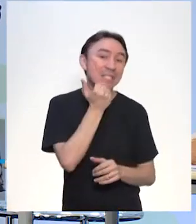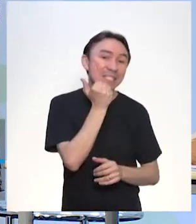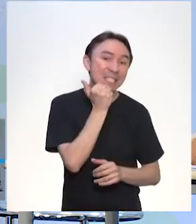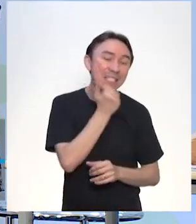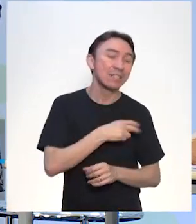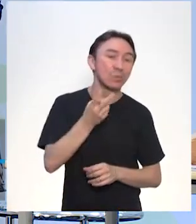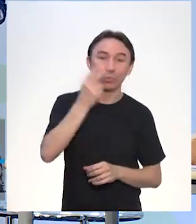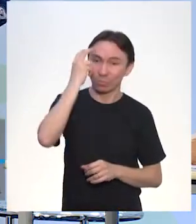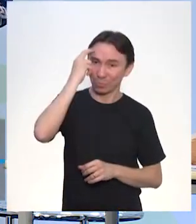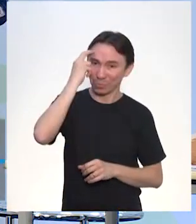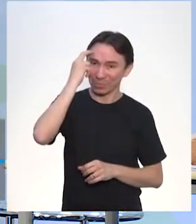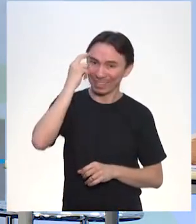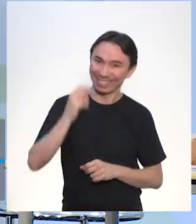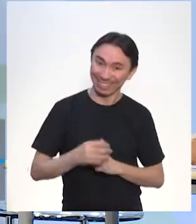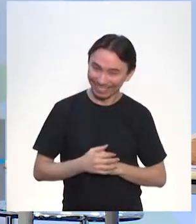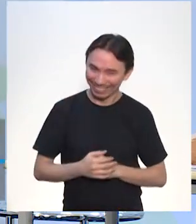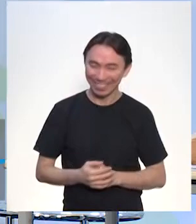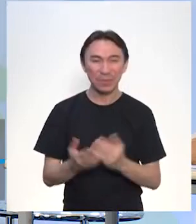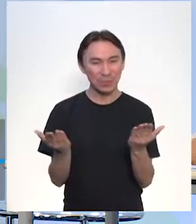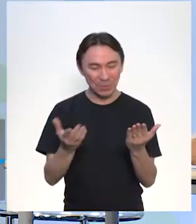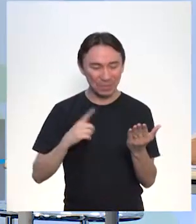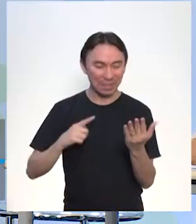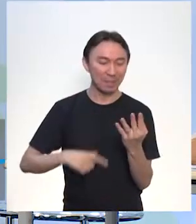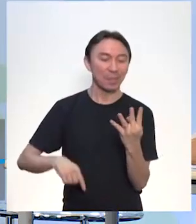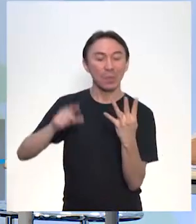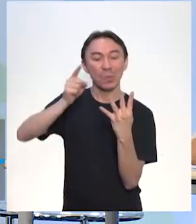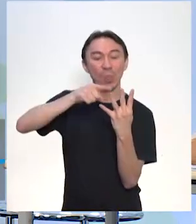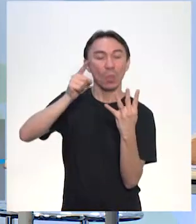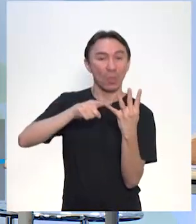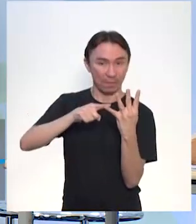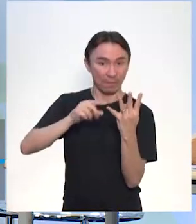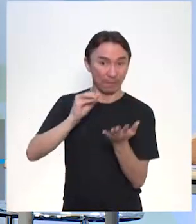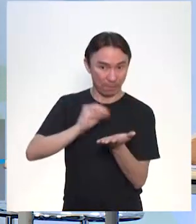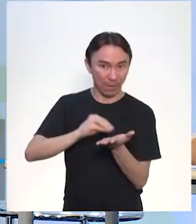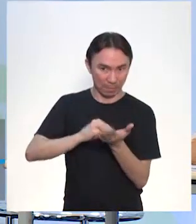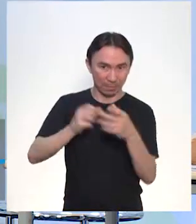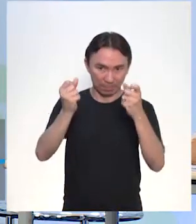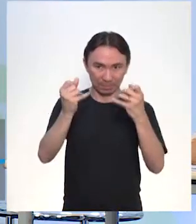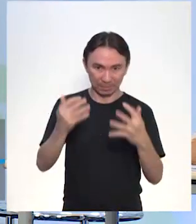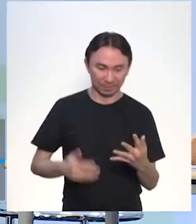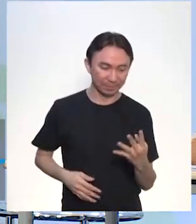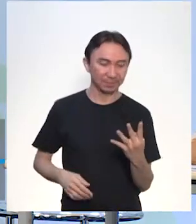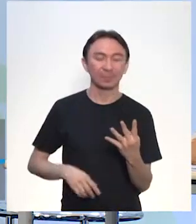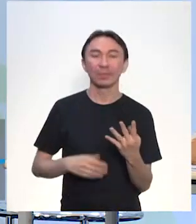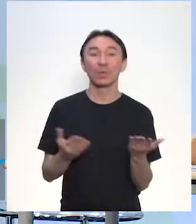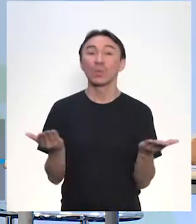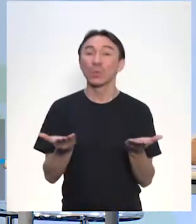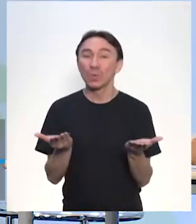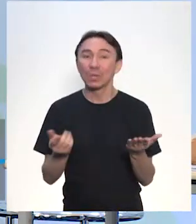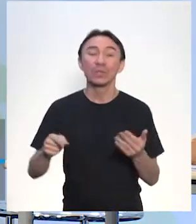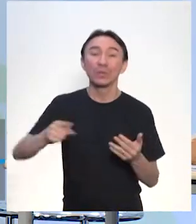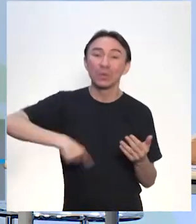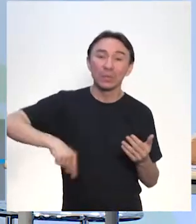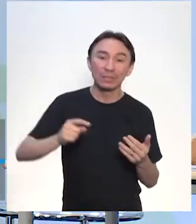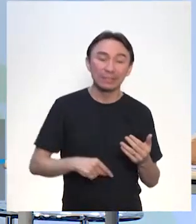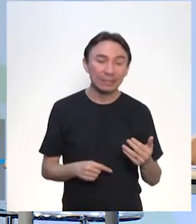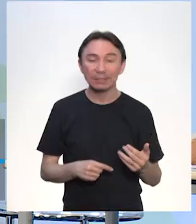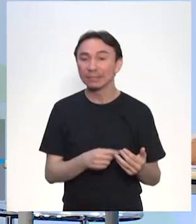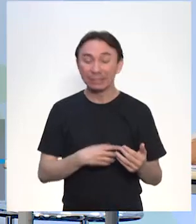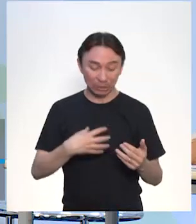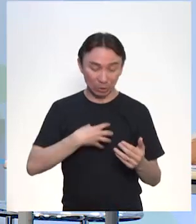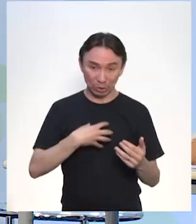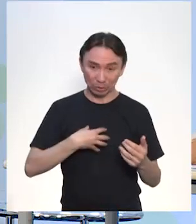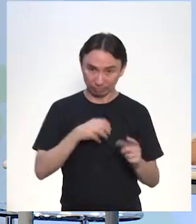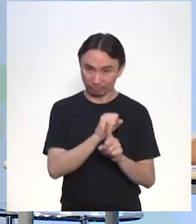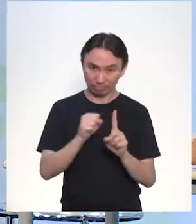outros 2 pilares que faltaram. Quais são as competências socioemocionais? Eu vou pedir para a Duda ler para a gente, para ela participar